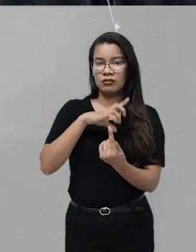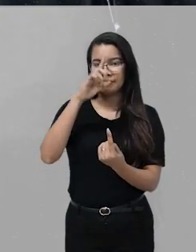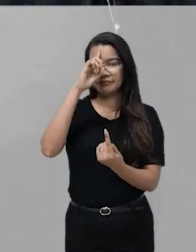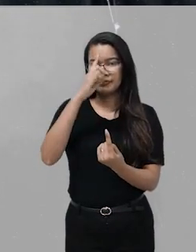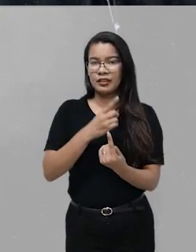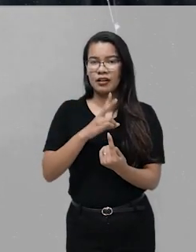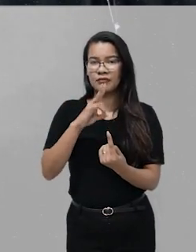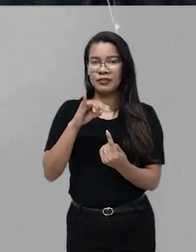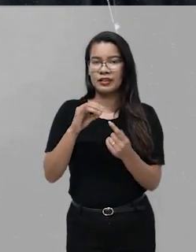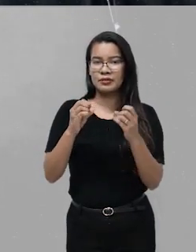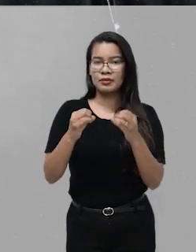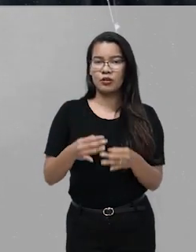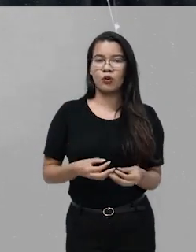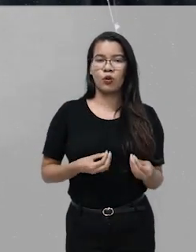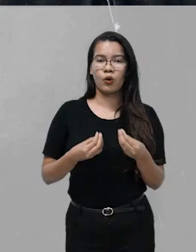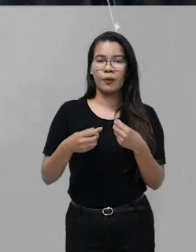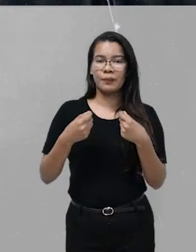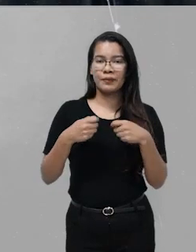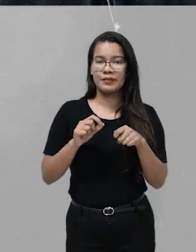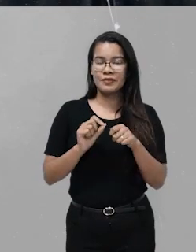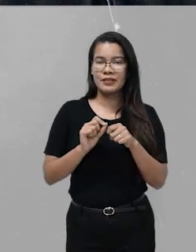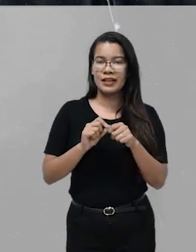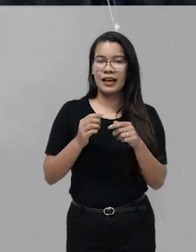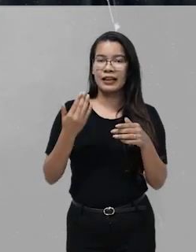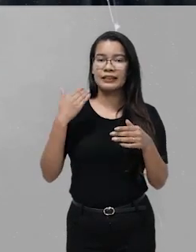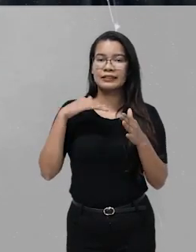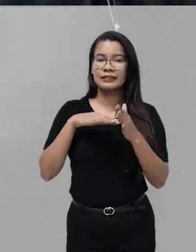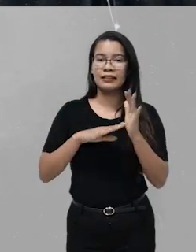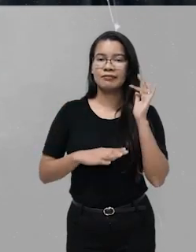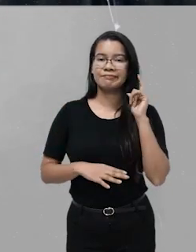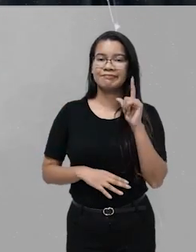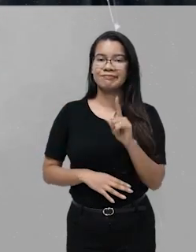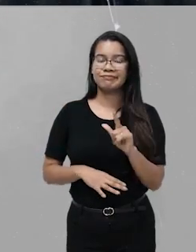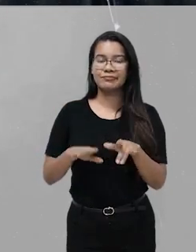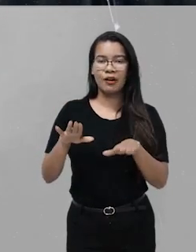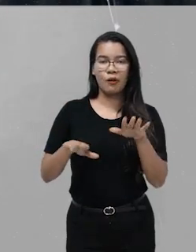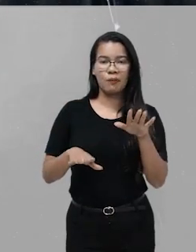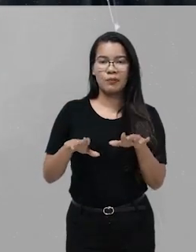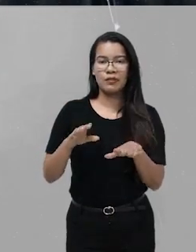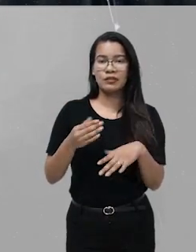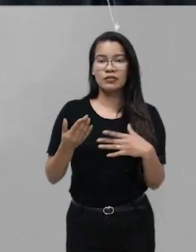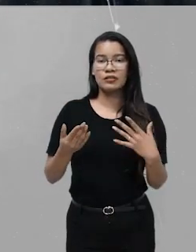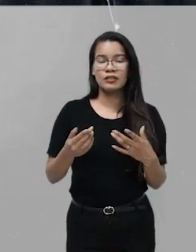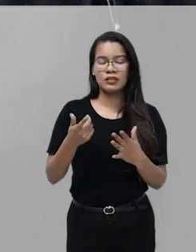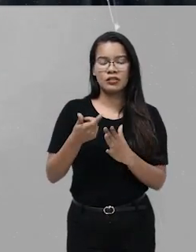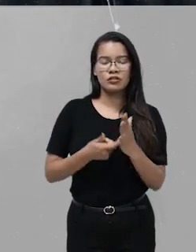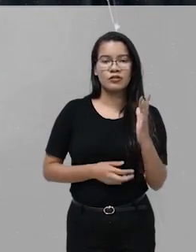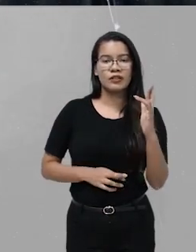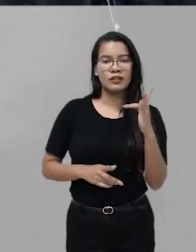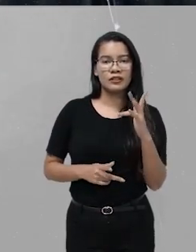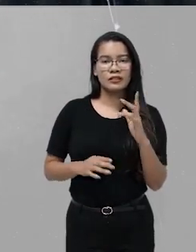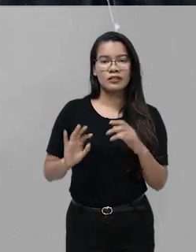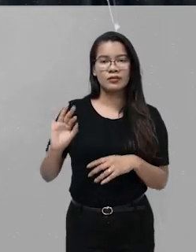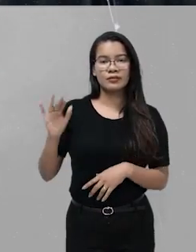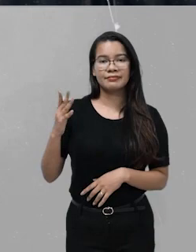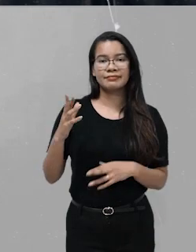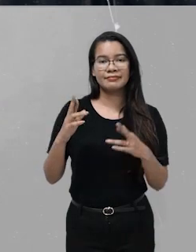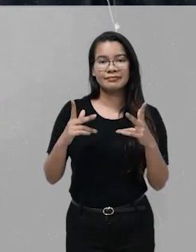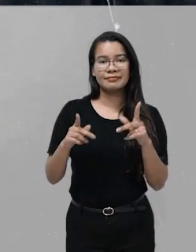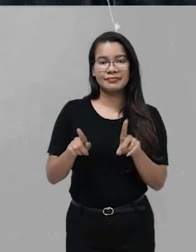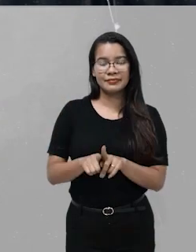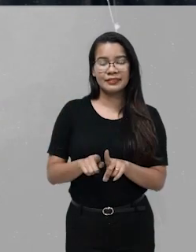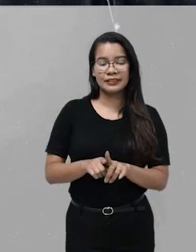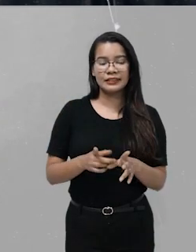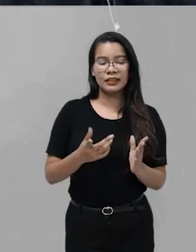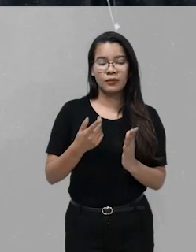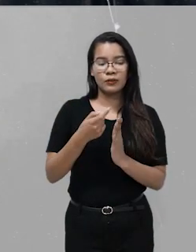ele vai te dizer como é que você tem que fazer para chegar ao objetivo. Então, são textos diferentes, situações diferentes. Os textos